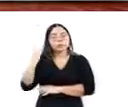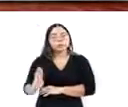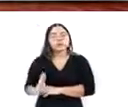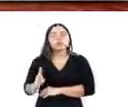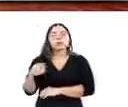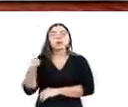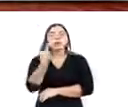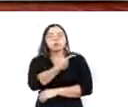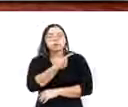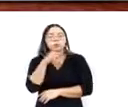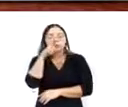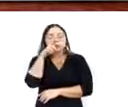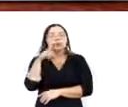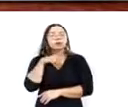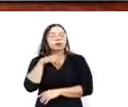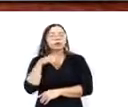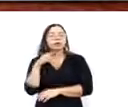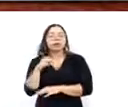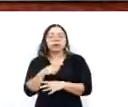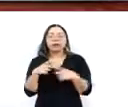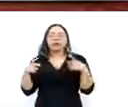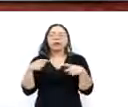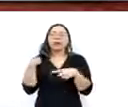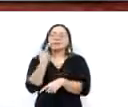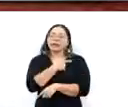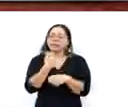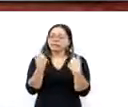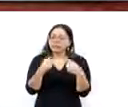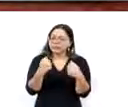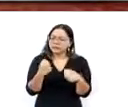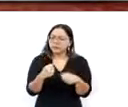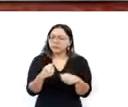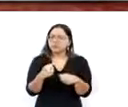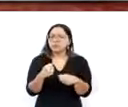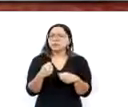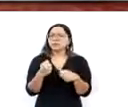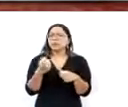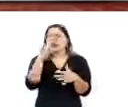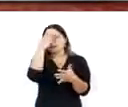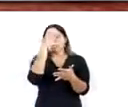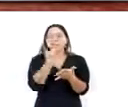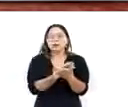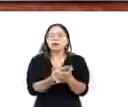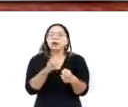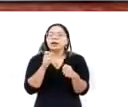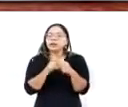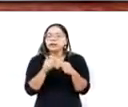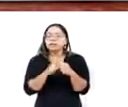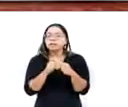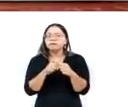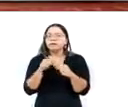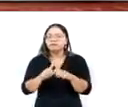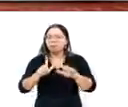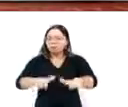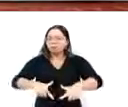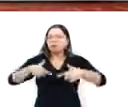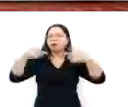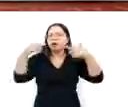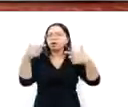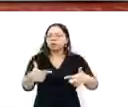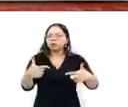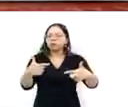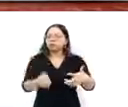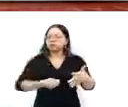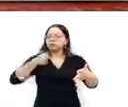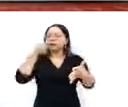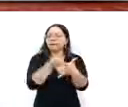Brasil. O risco que nós temos é muito grande, mas nós precisamos acreditar e, quem sabe, até fazer isso virar